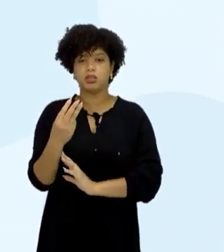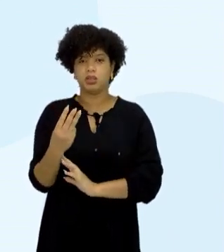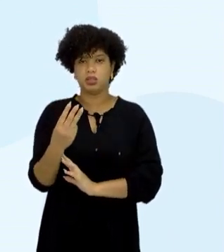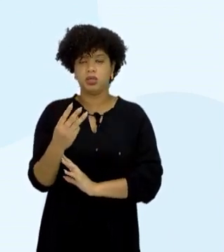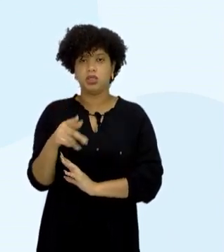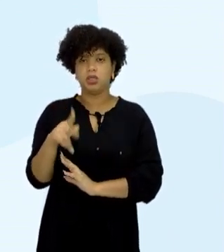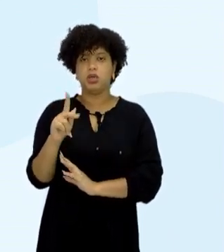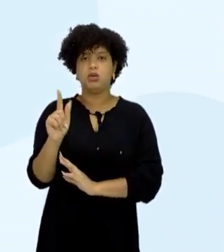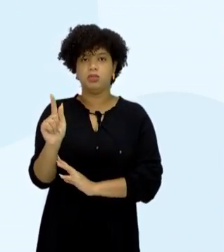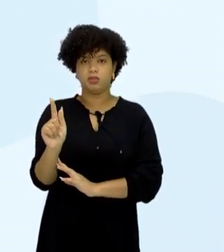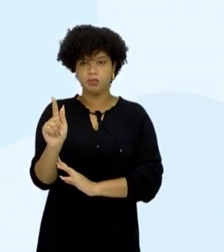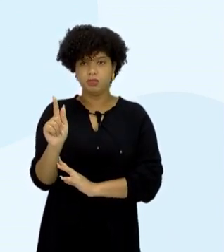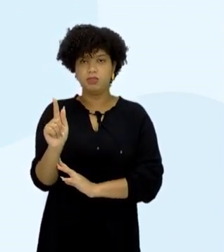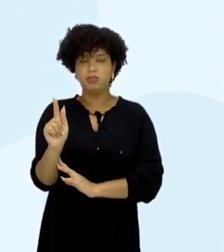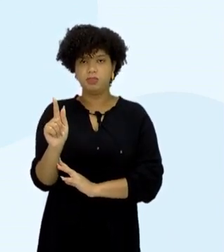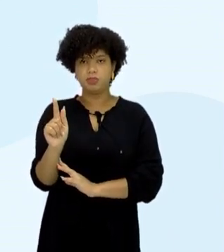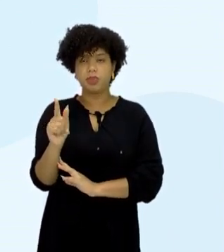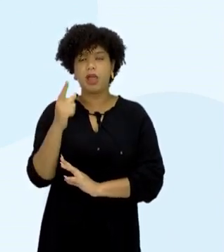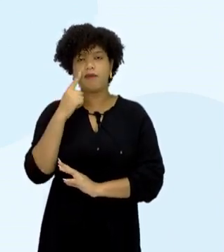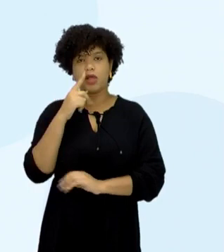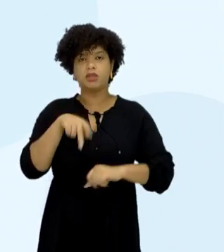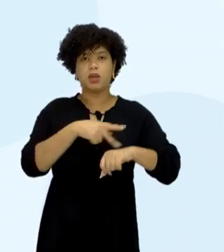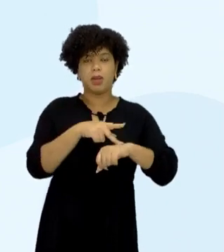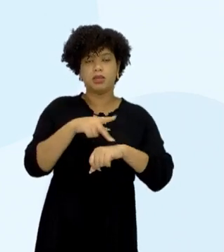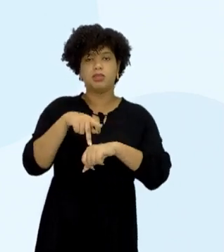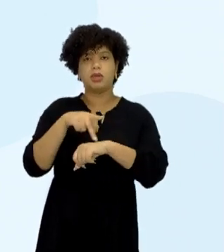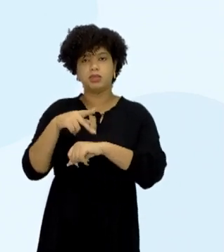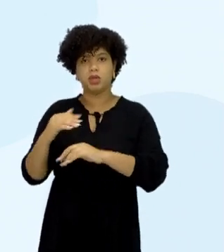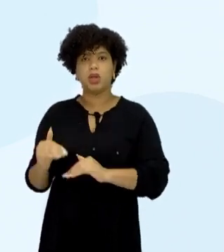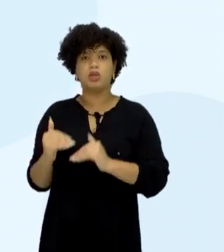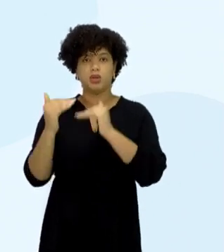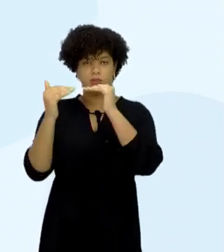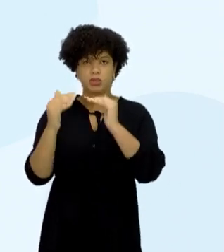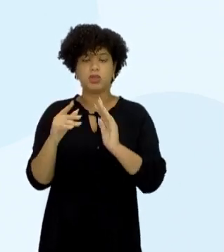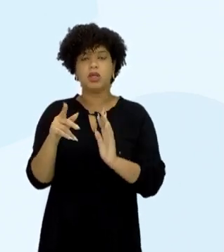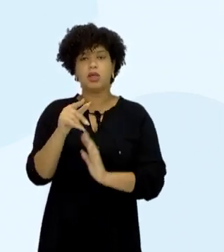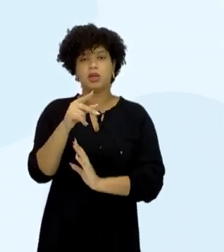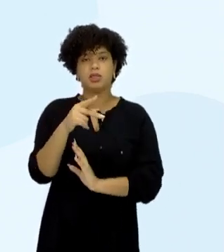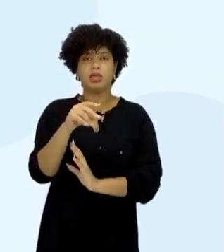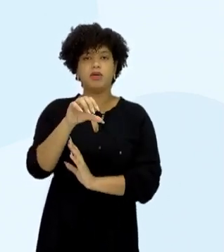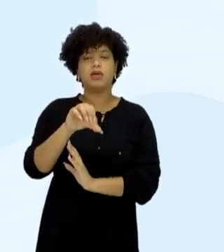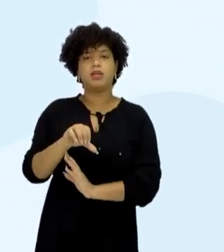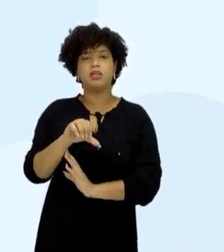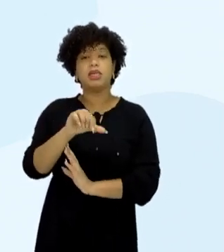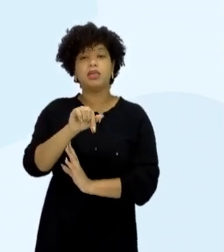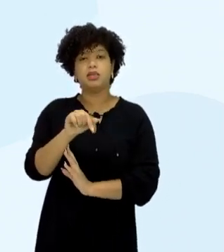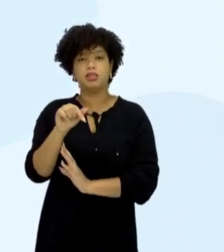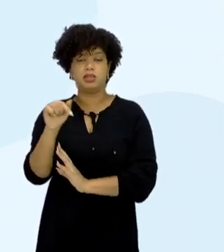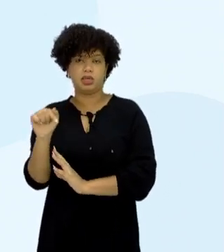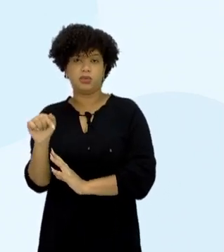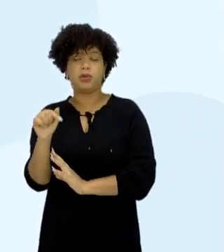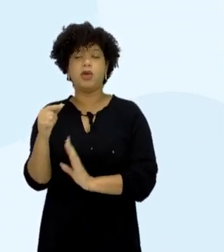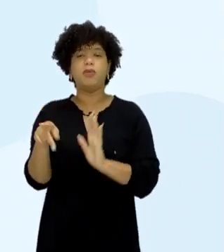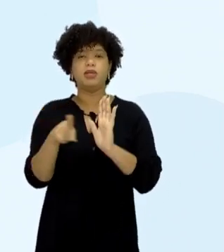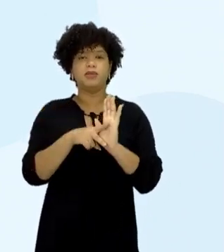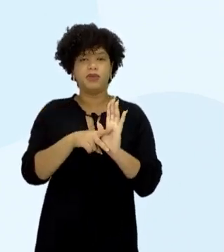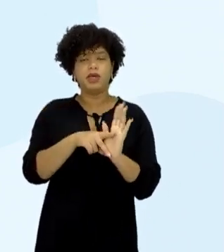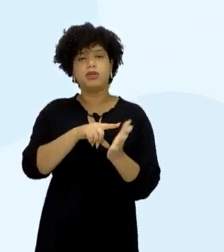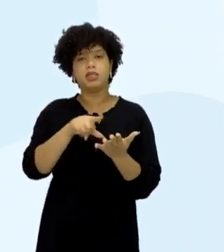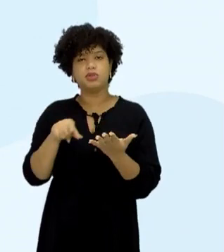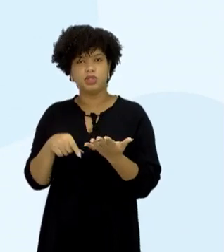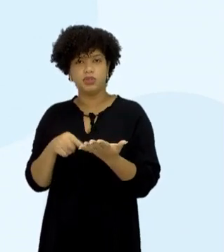quilos por pessoa nos países desenvolvidos, ou seja, de 77 foi para 83. Já a China, né, que